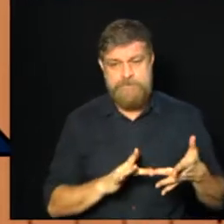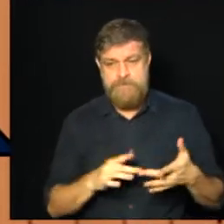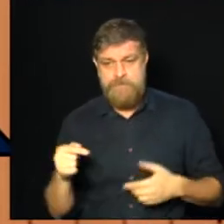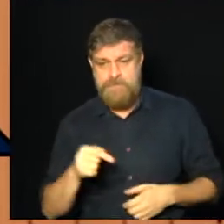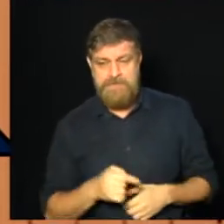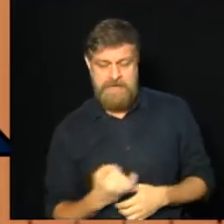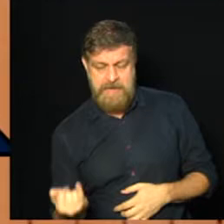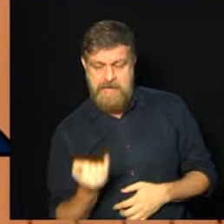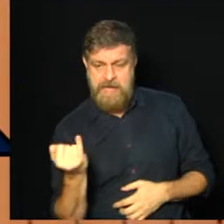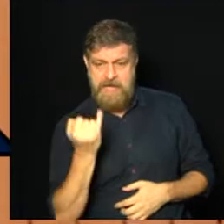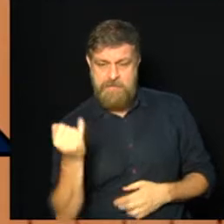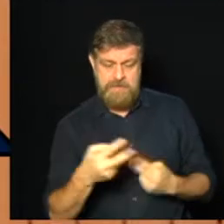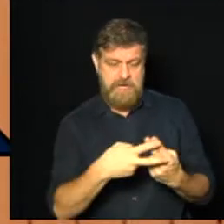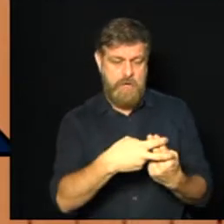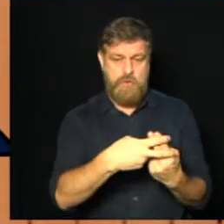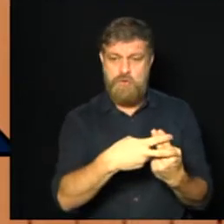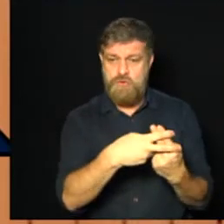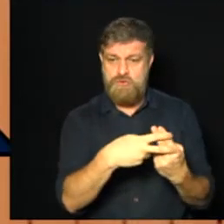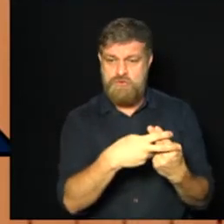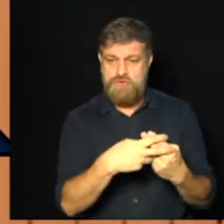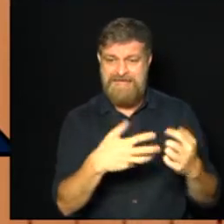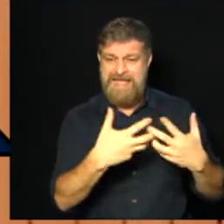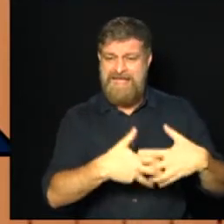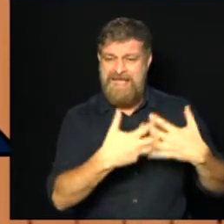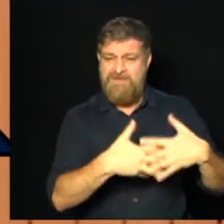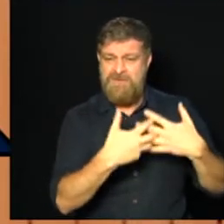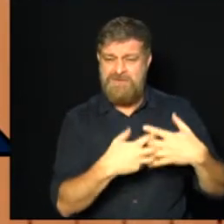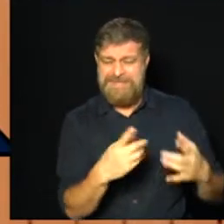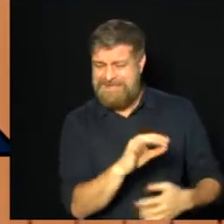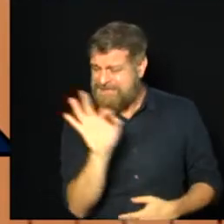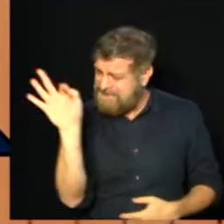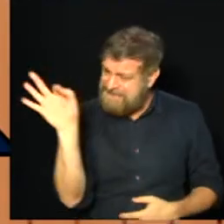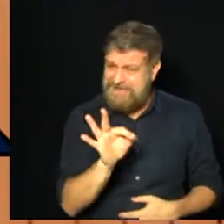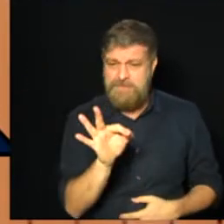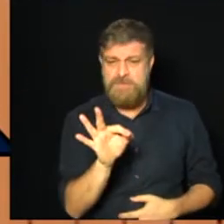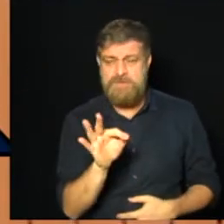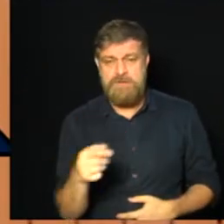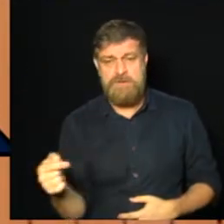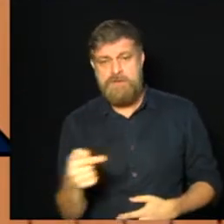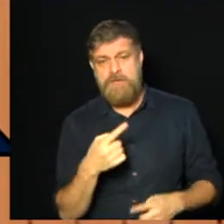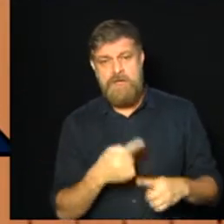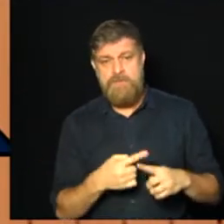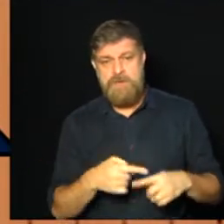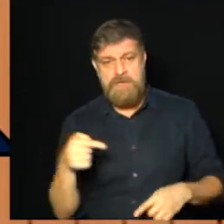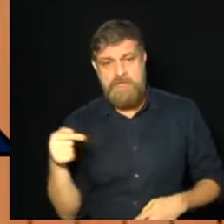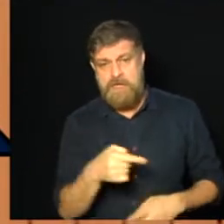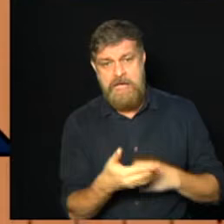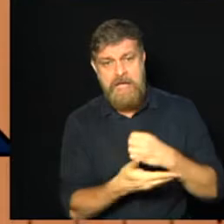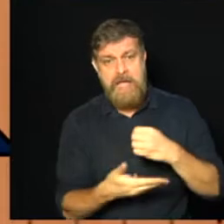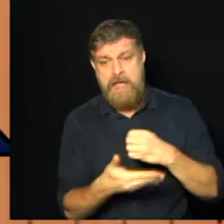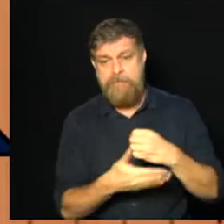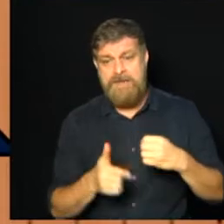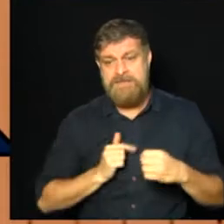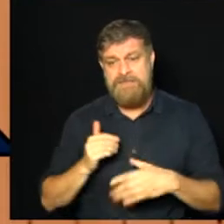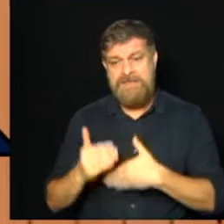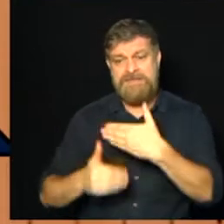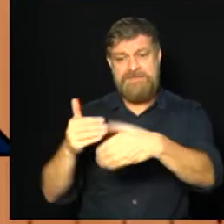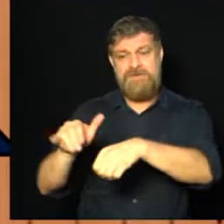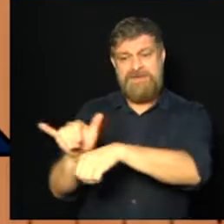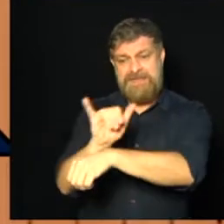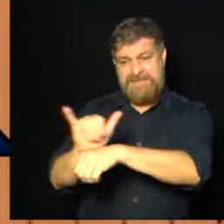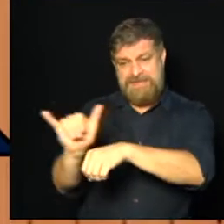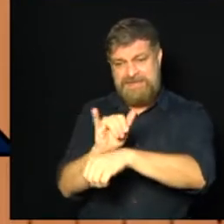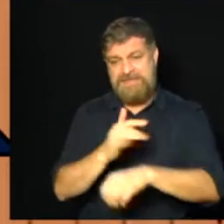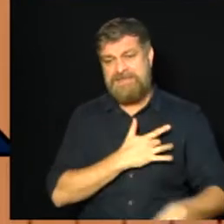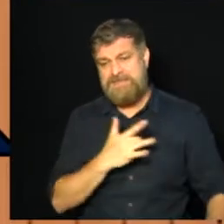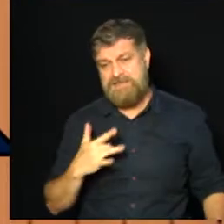público de saúde que funcione na sua integralidade e na sua totalidade, porque isso é uma condição para desenvolver estratégia de